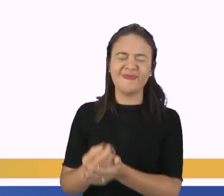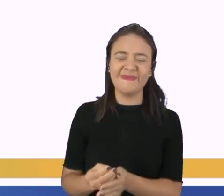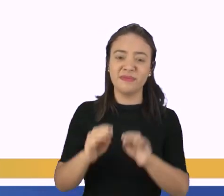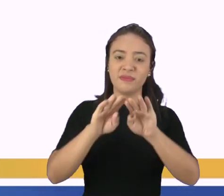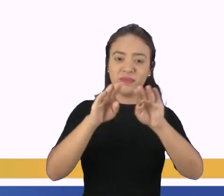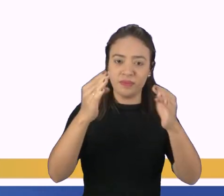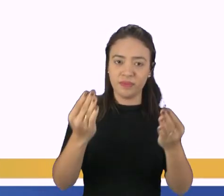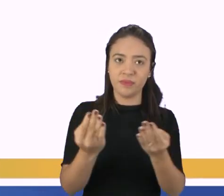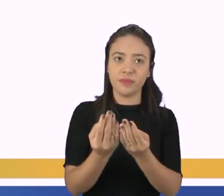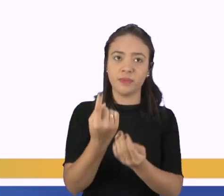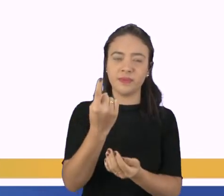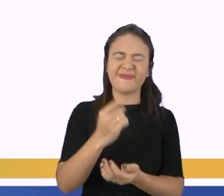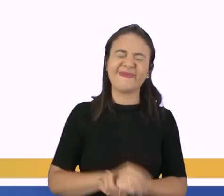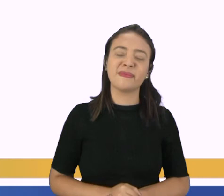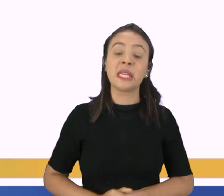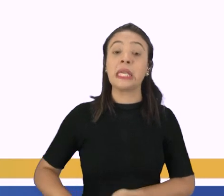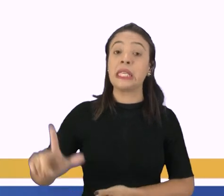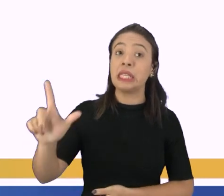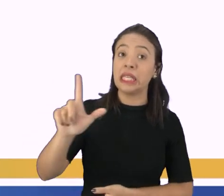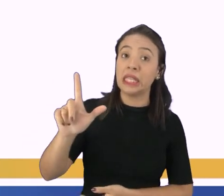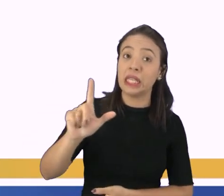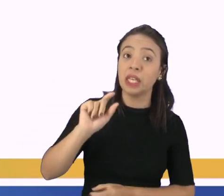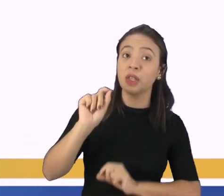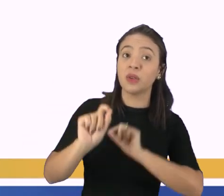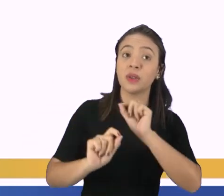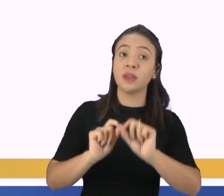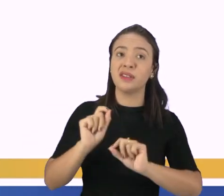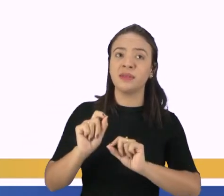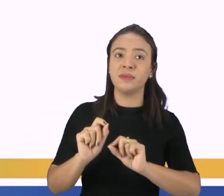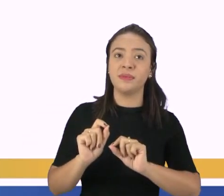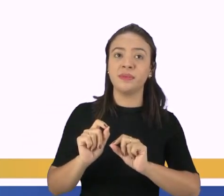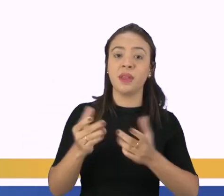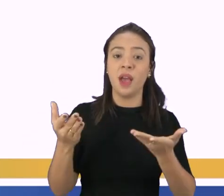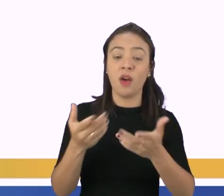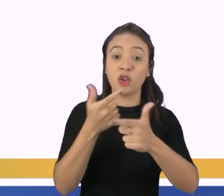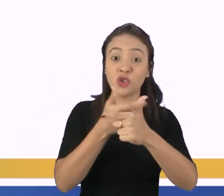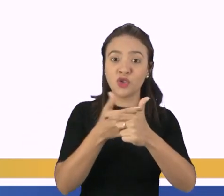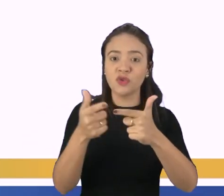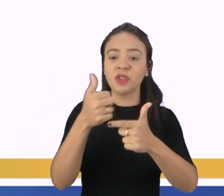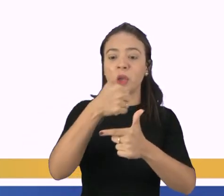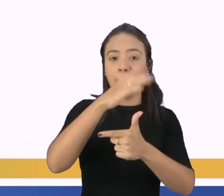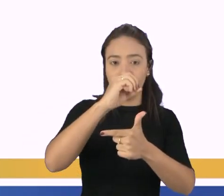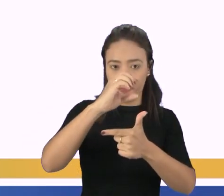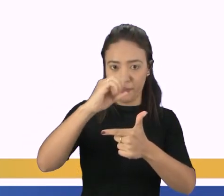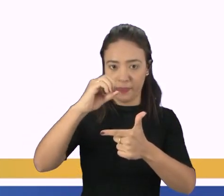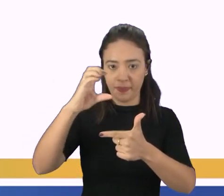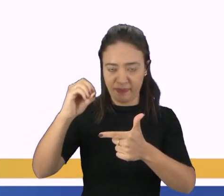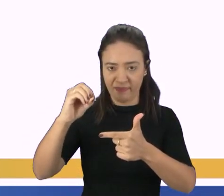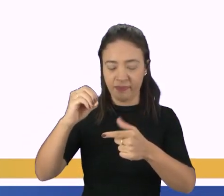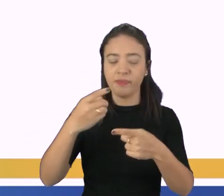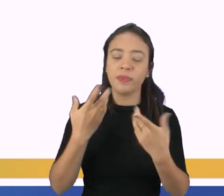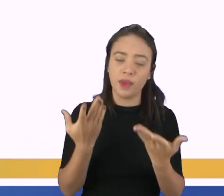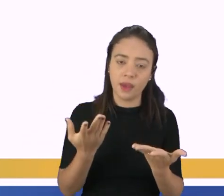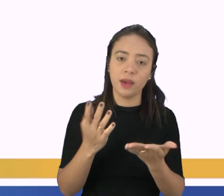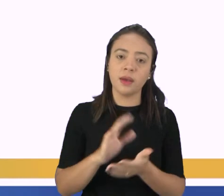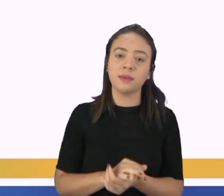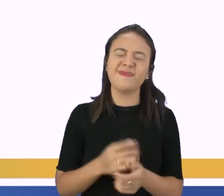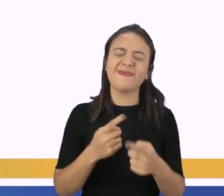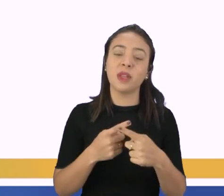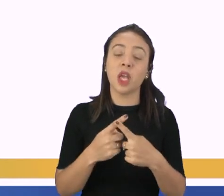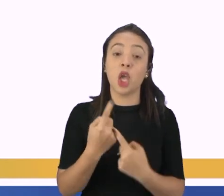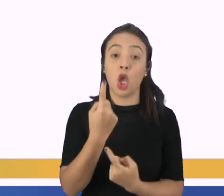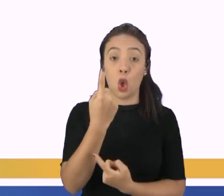caixa, ok? Em litros, seria, a gente no caso divide para 1000, né? Já que em um